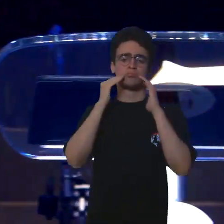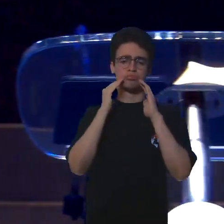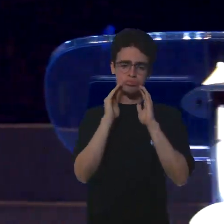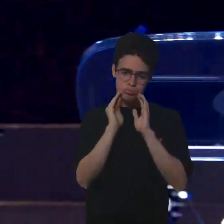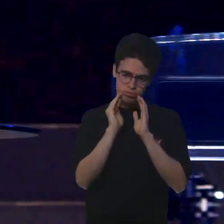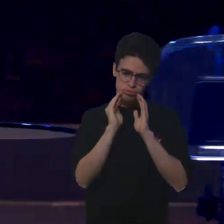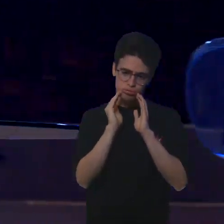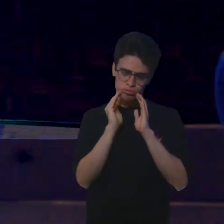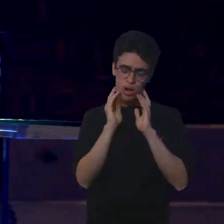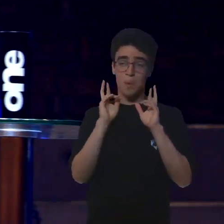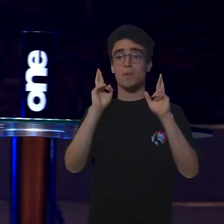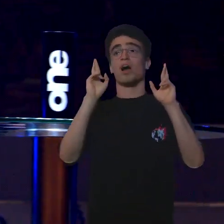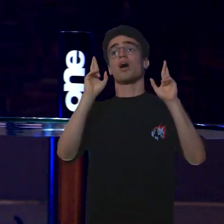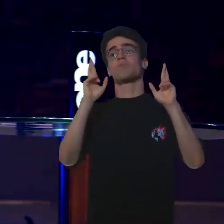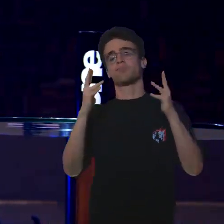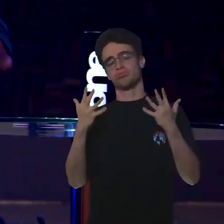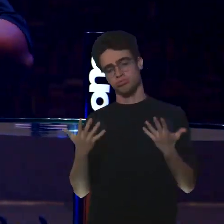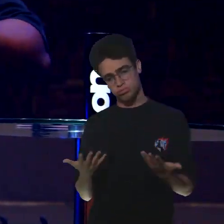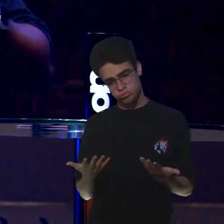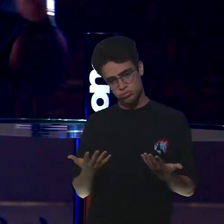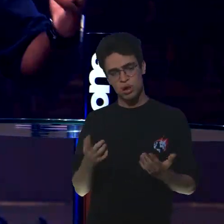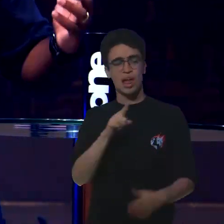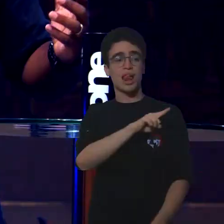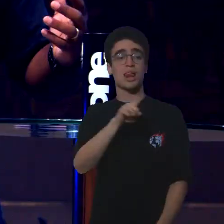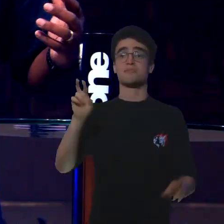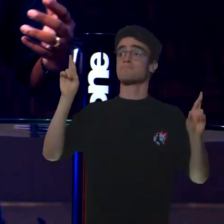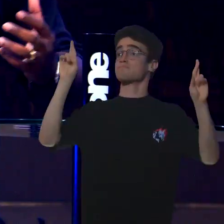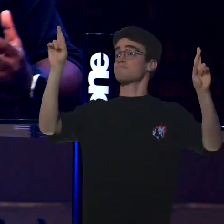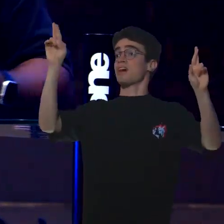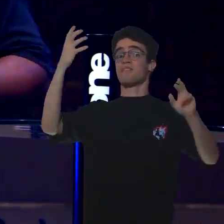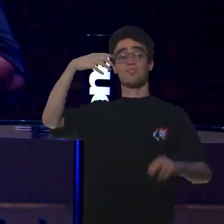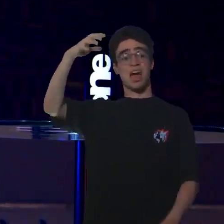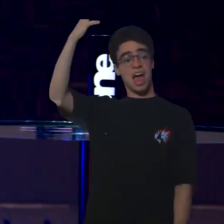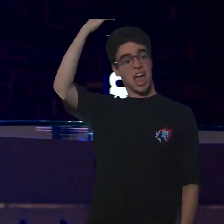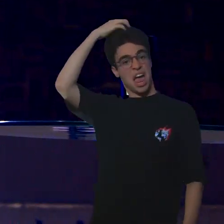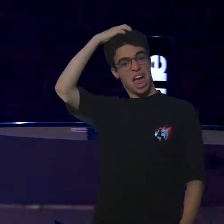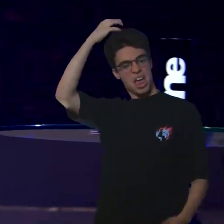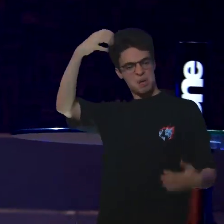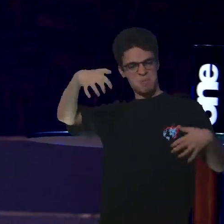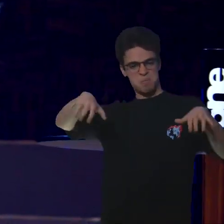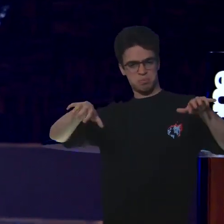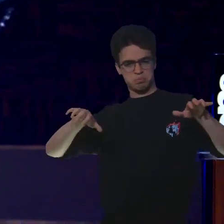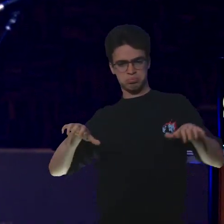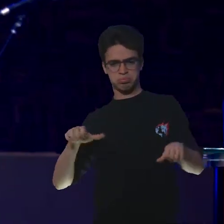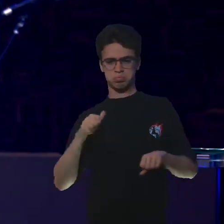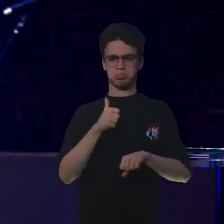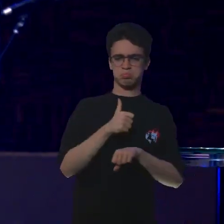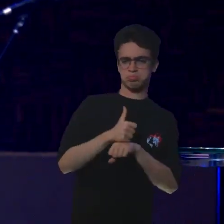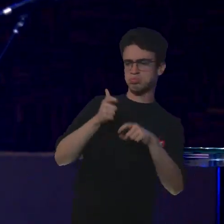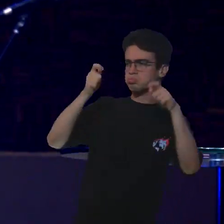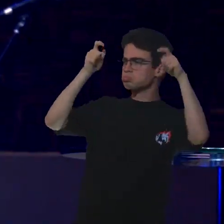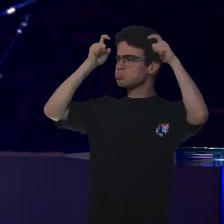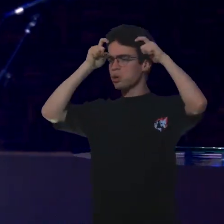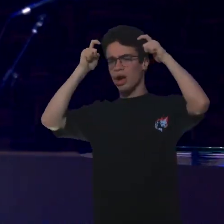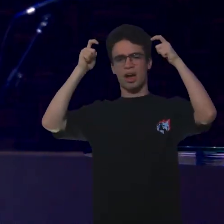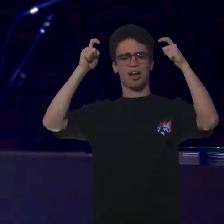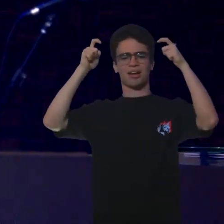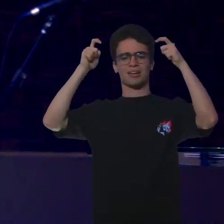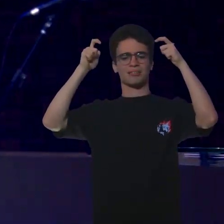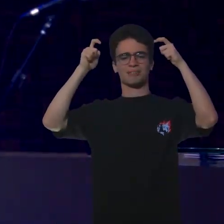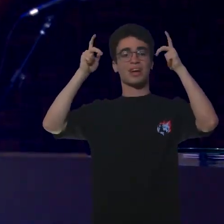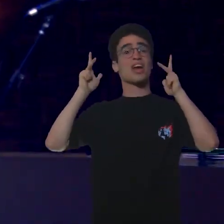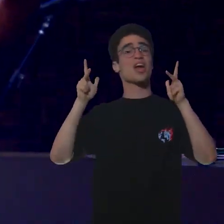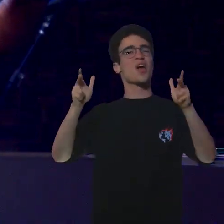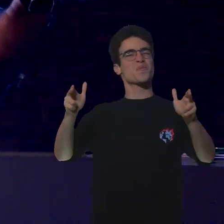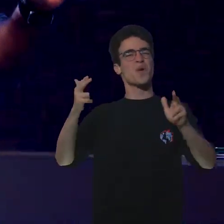expectativas frustradas, esperavam um rei que viria se assentar a um trono, receber uma coroa, igual